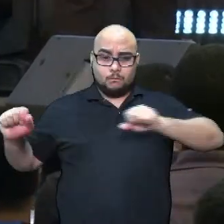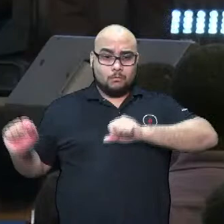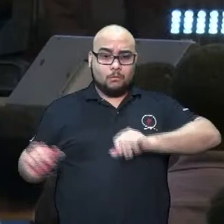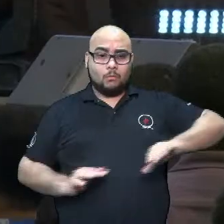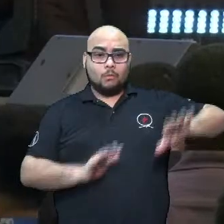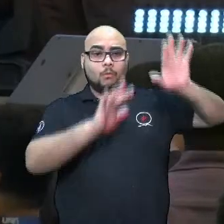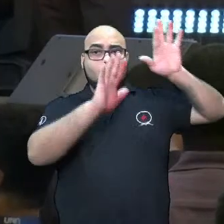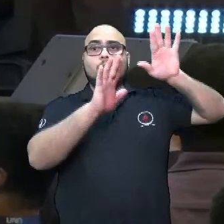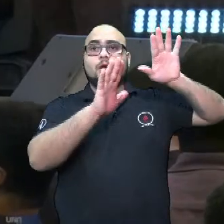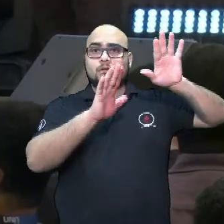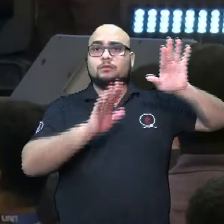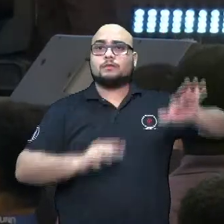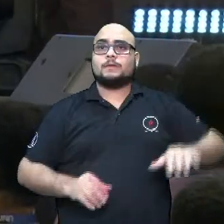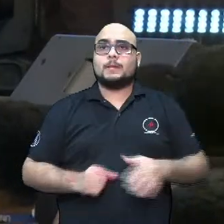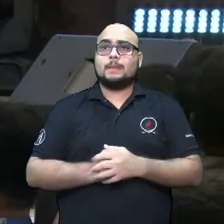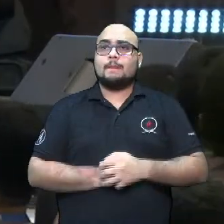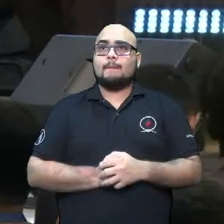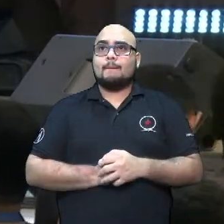gente.